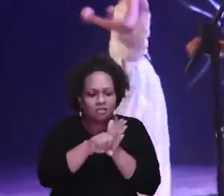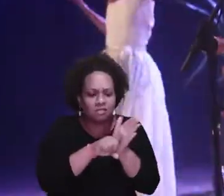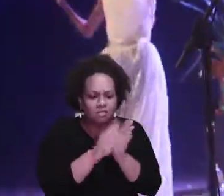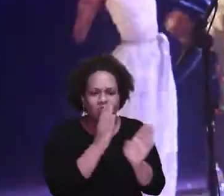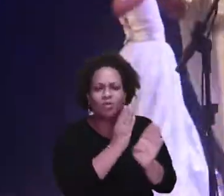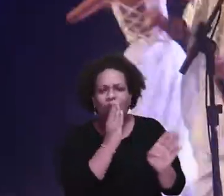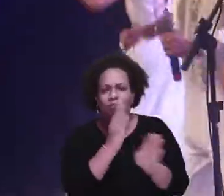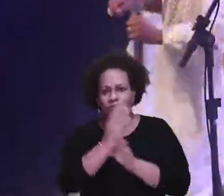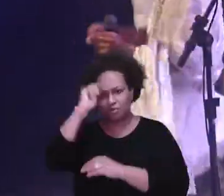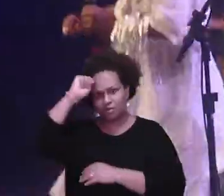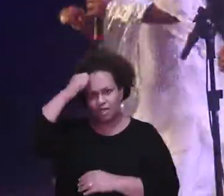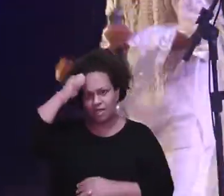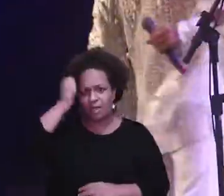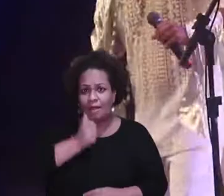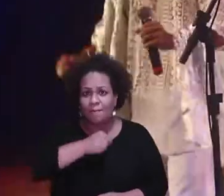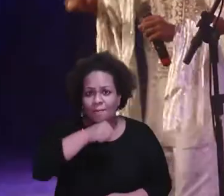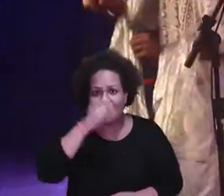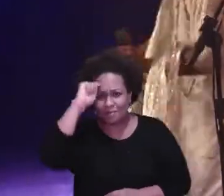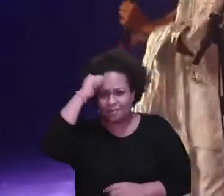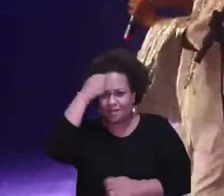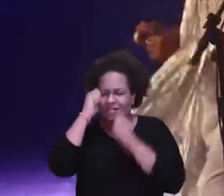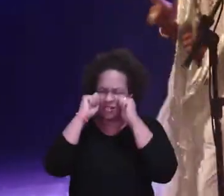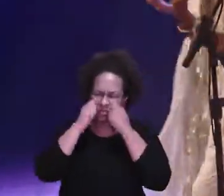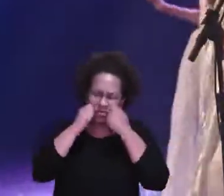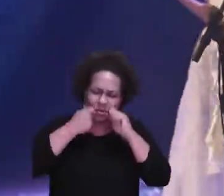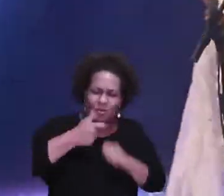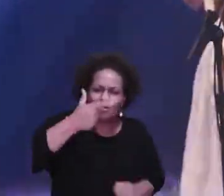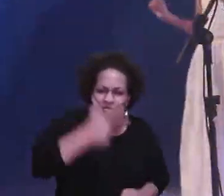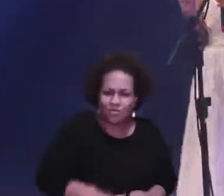fica no campo da virgindade a